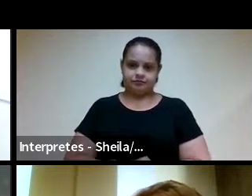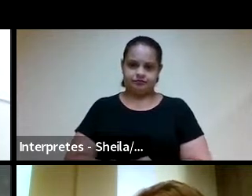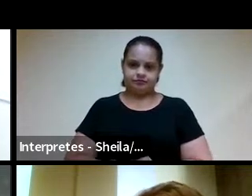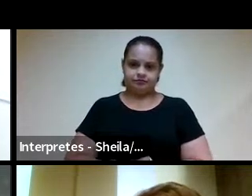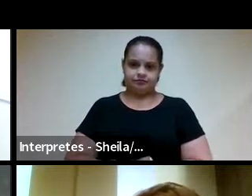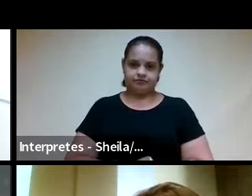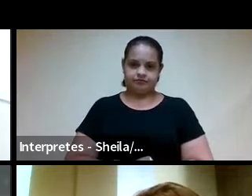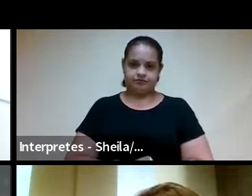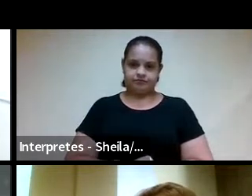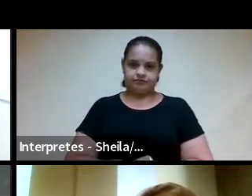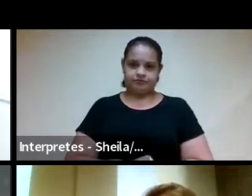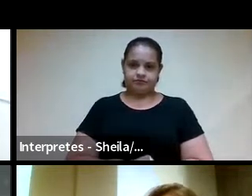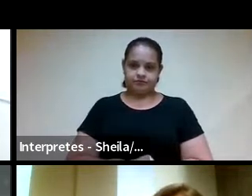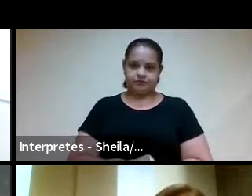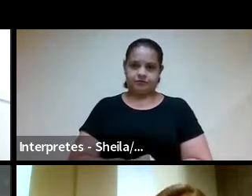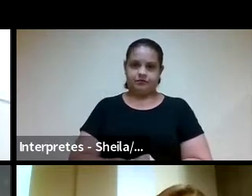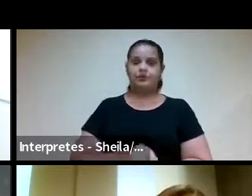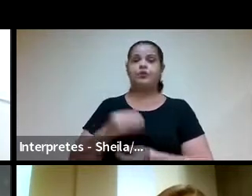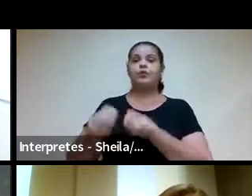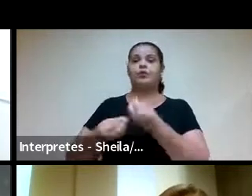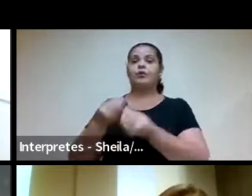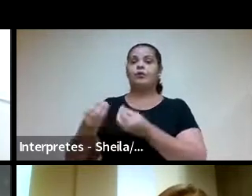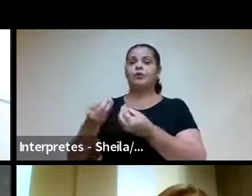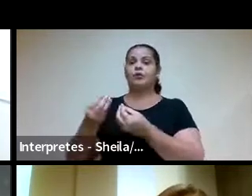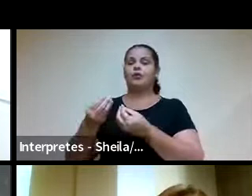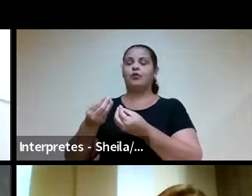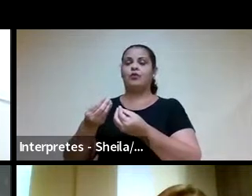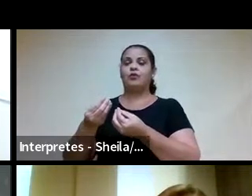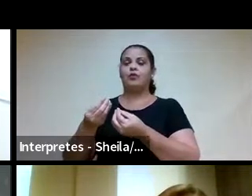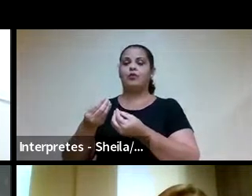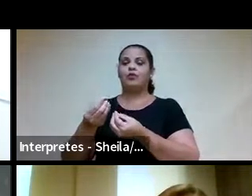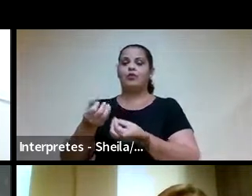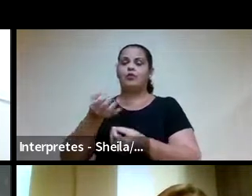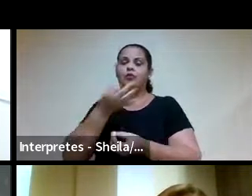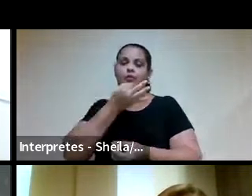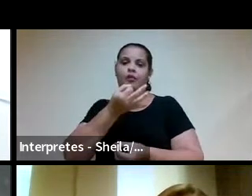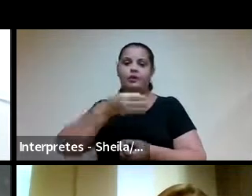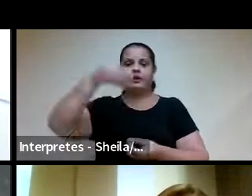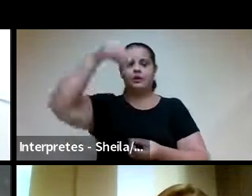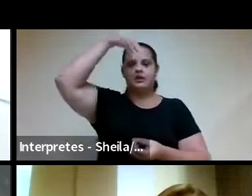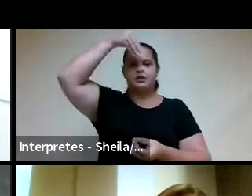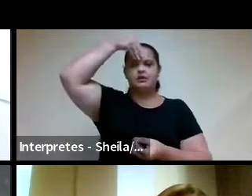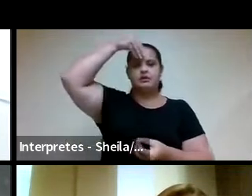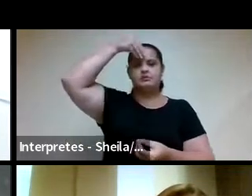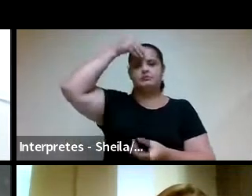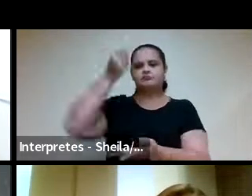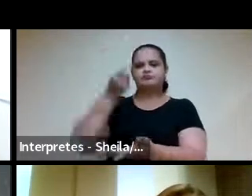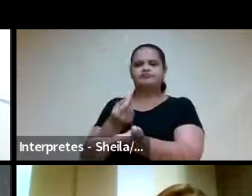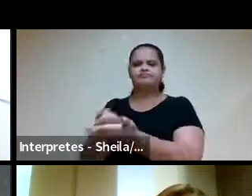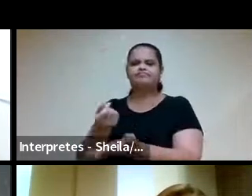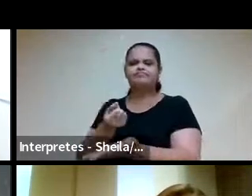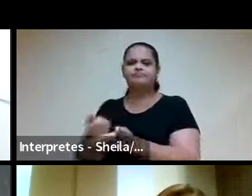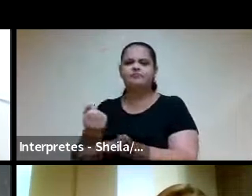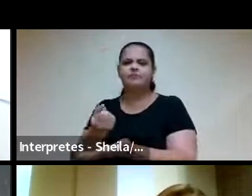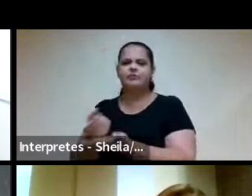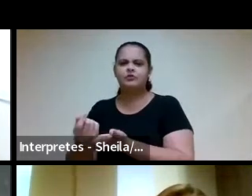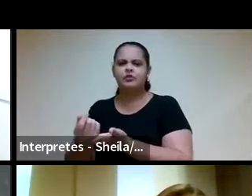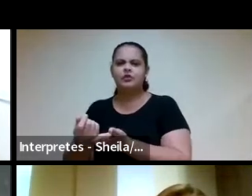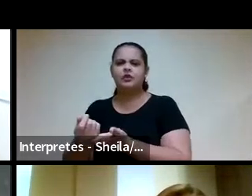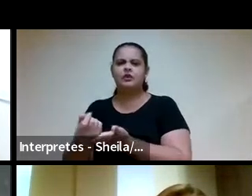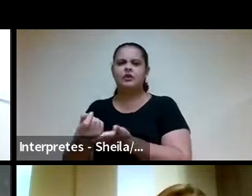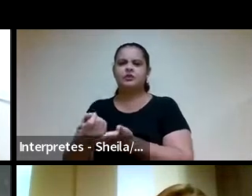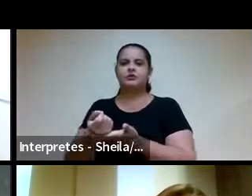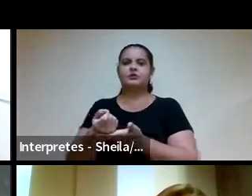como fazer a ilação de que a sobrinha, o irmão votou contra, mas a sobrinha estaria comprando voto para ele em logradouro público, na frente de todos, é que